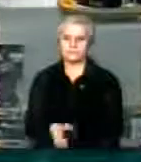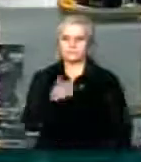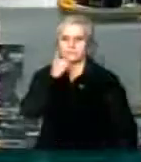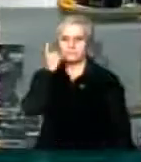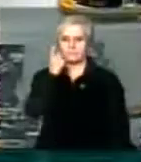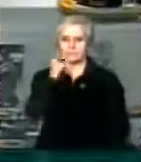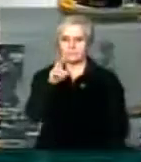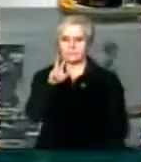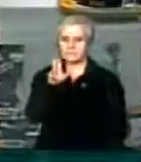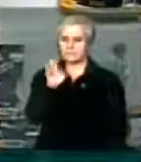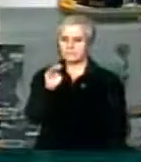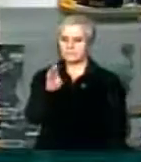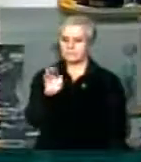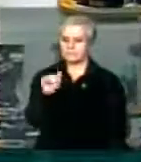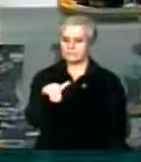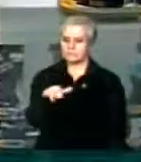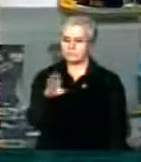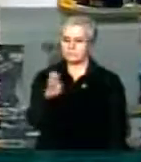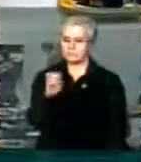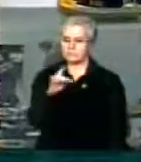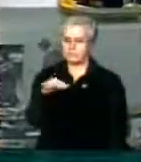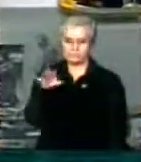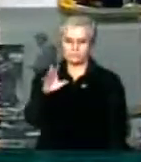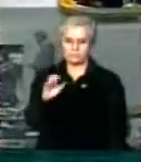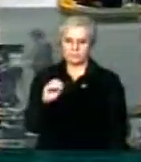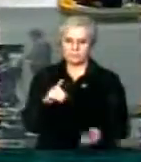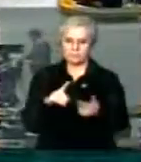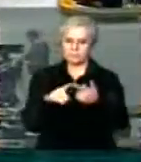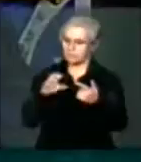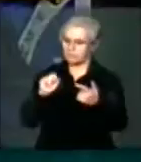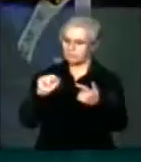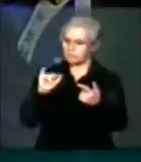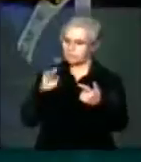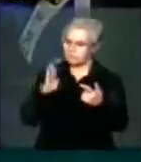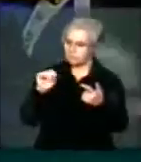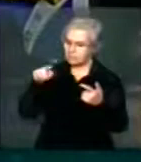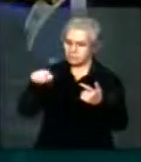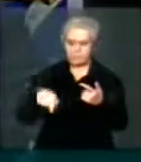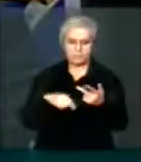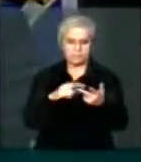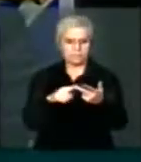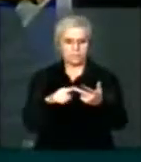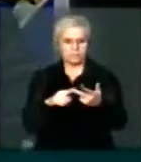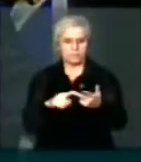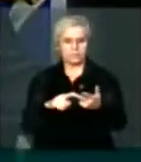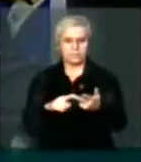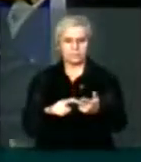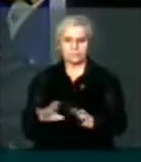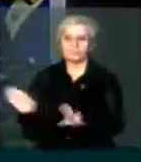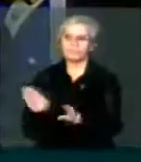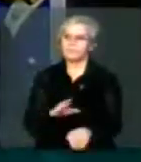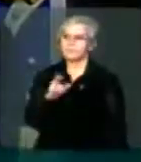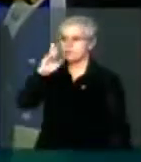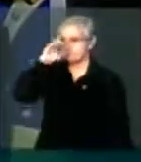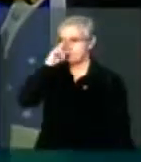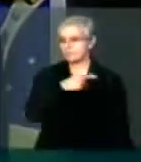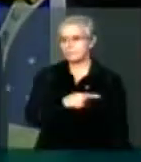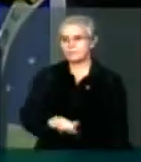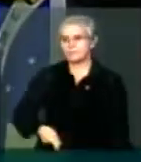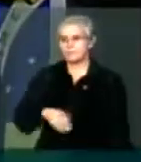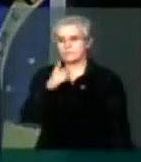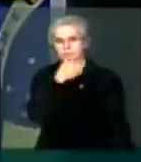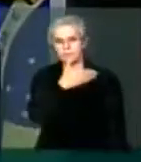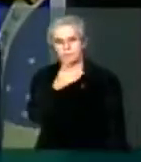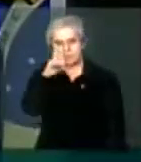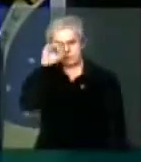Luiz Bueno, para a liderança do PPS, em seguida o deputado Sibá, em seguida eu falarei. Senhor presidente, senhoras e senhores deputados, em 6